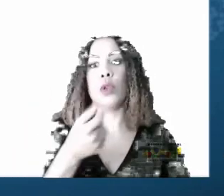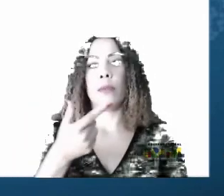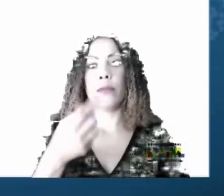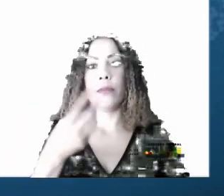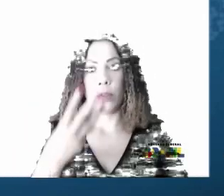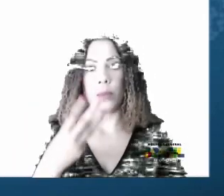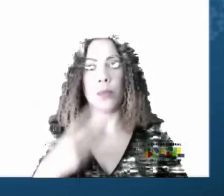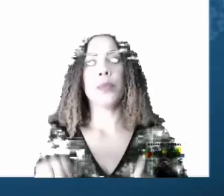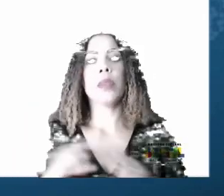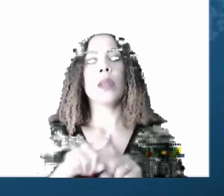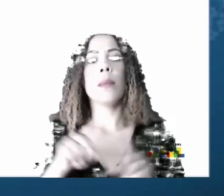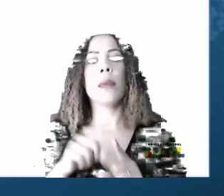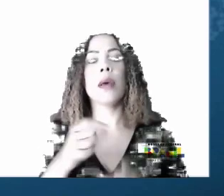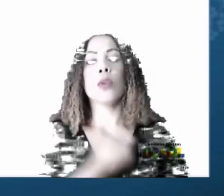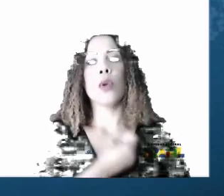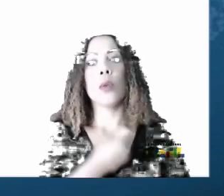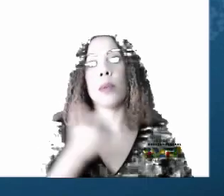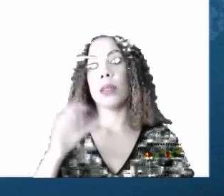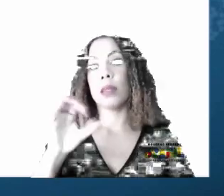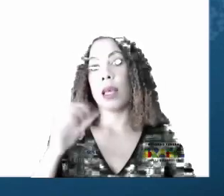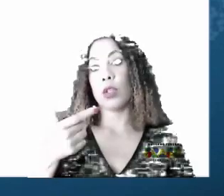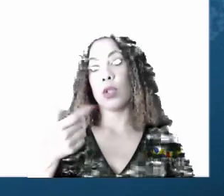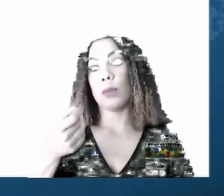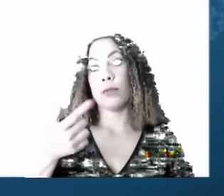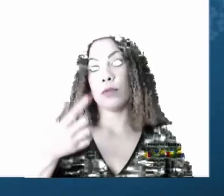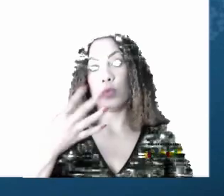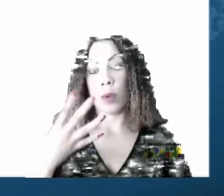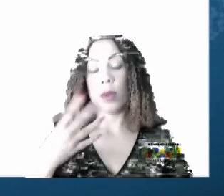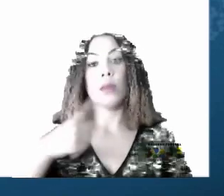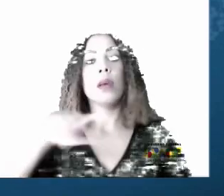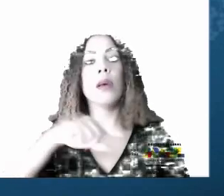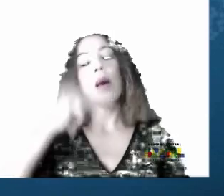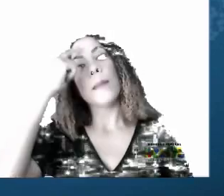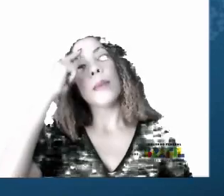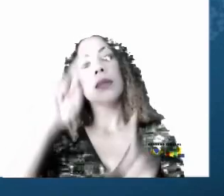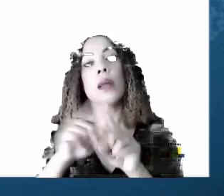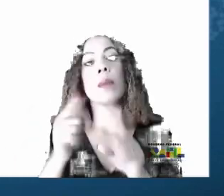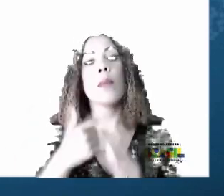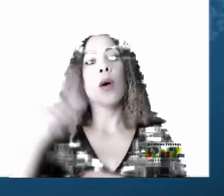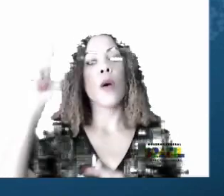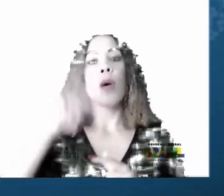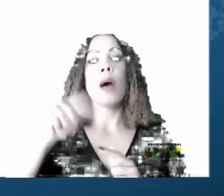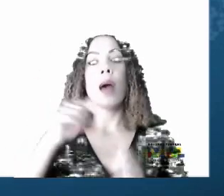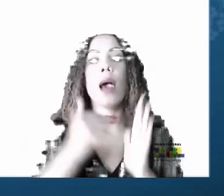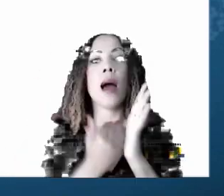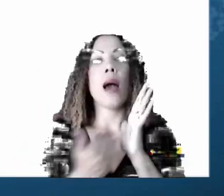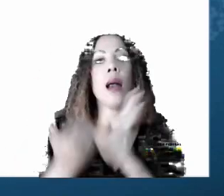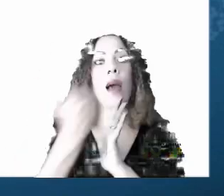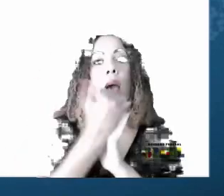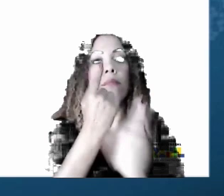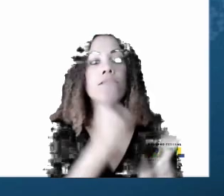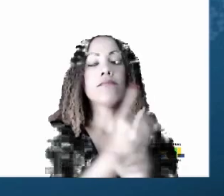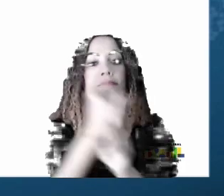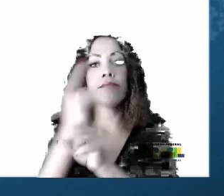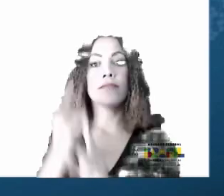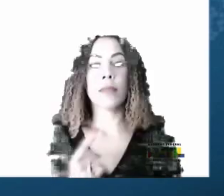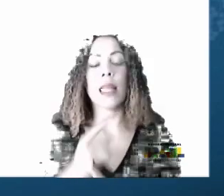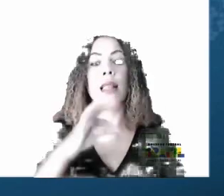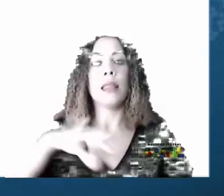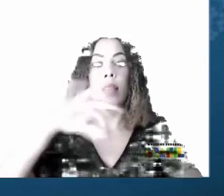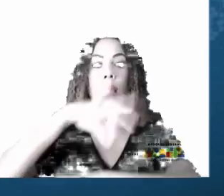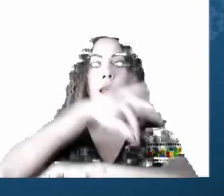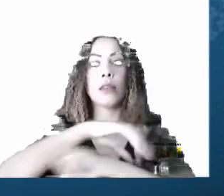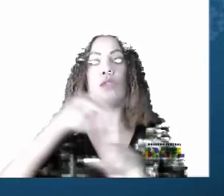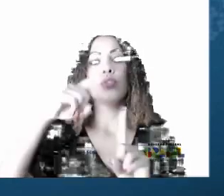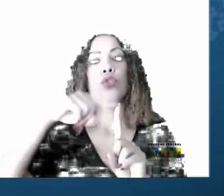3 de 2024. E consideramos também outro fator, que é a alta identificação de dengue tipo 2 no mês de